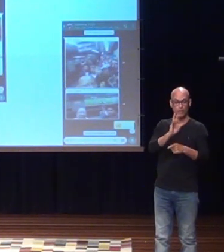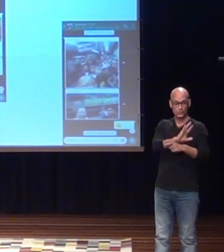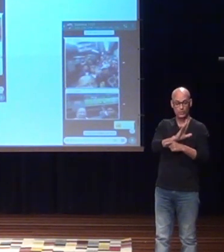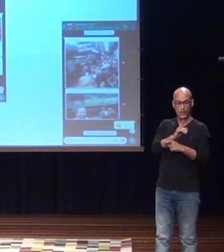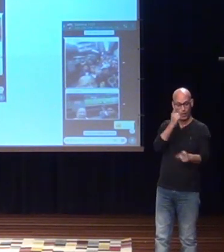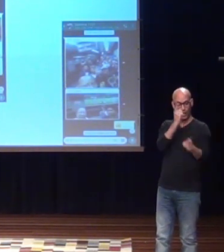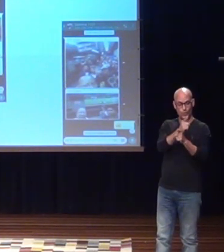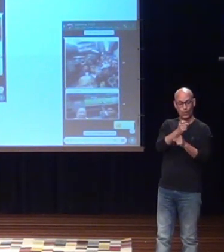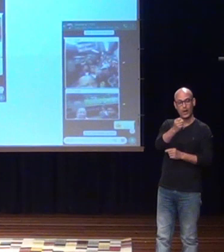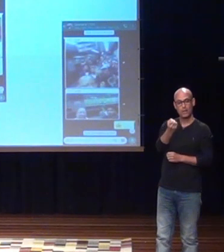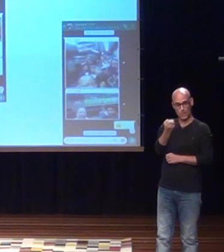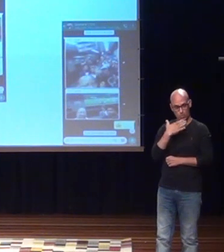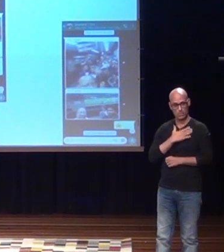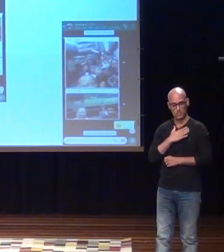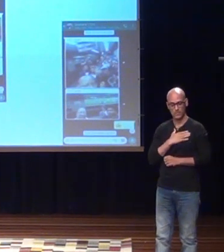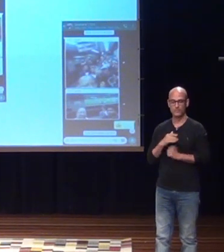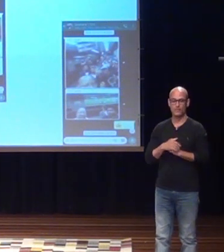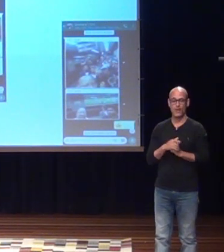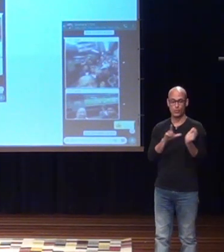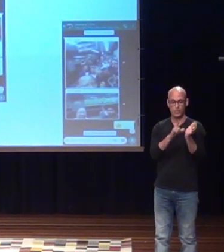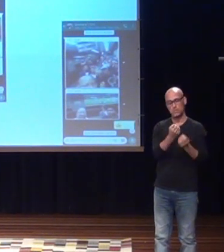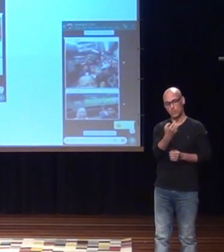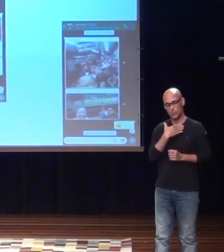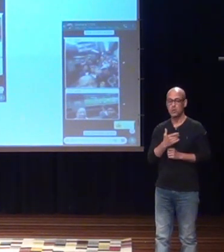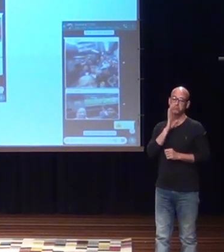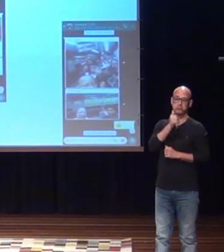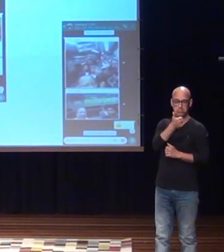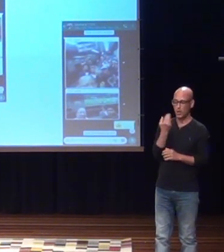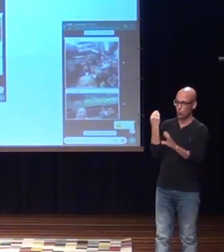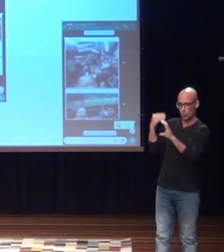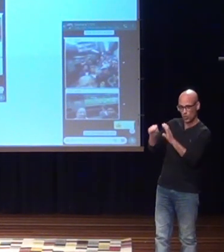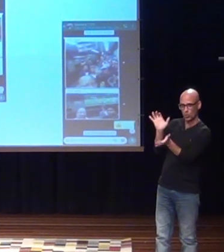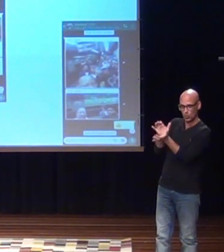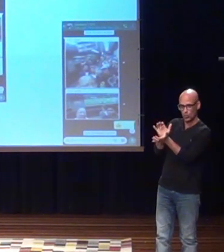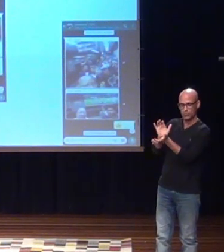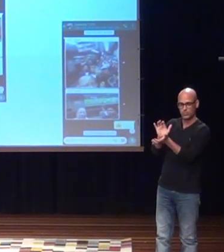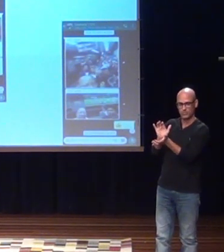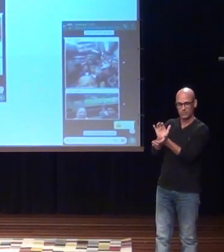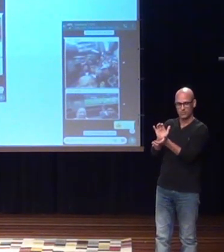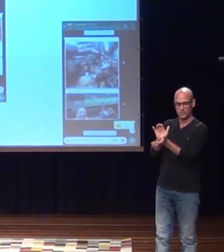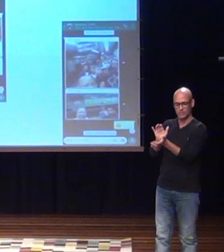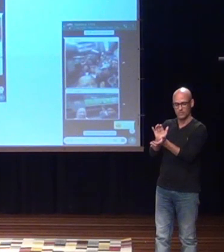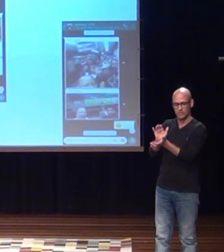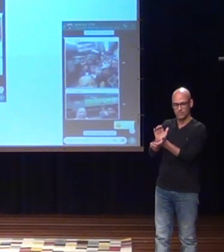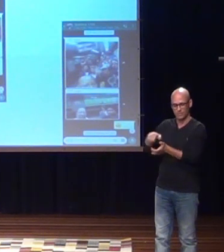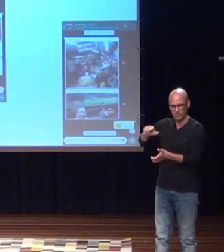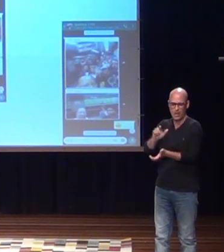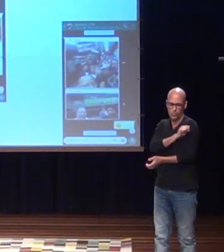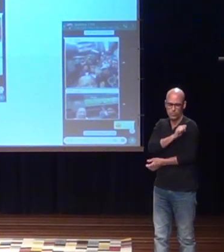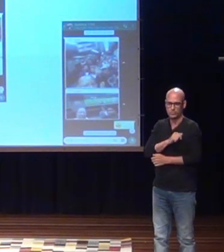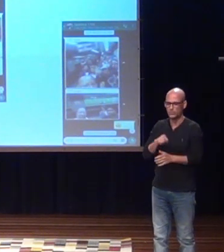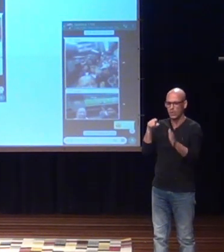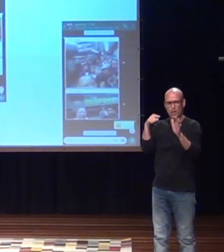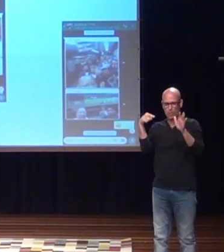um vídeo sobre petróleo, né? Ele me mandou esse vídeo, falei, pô, legal. Aí botei no grupo dos alunos, porque eu tinha feito uma pergunta para eles sobre alguns